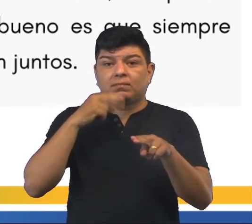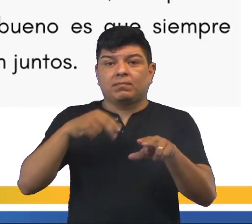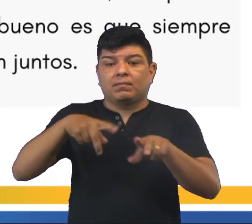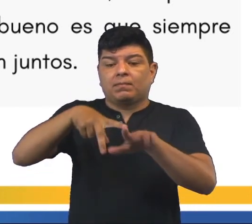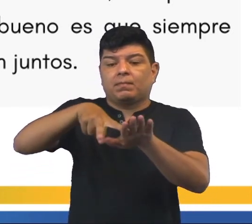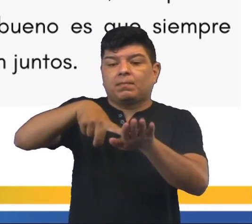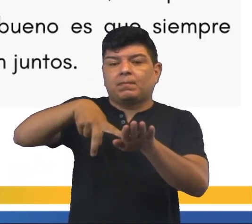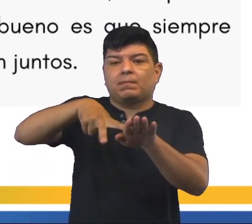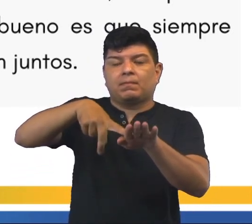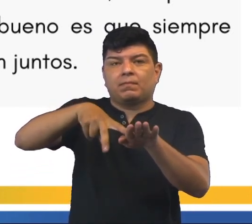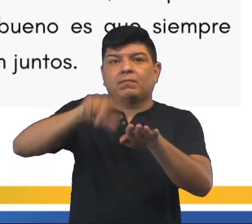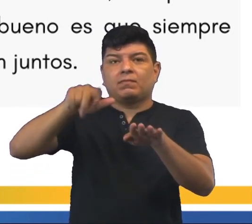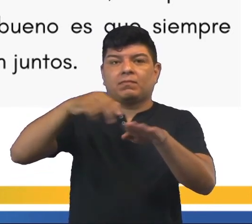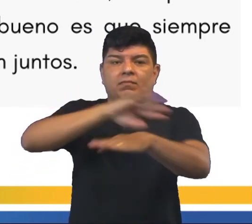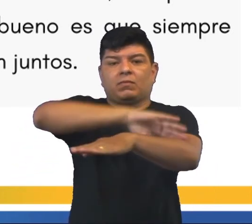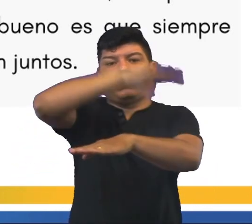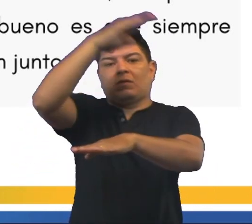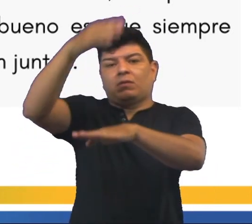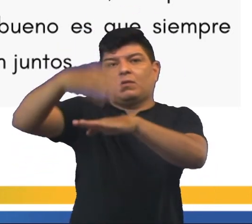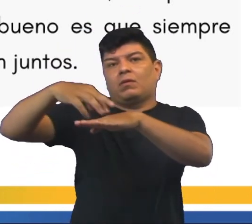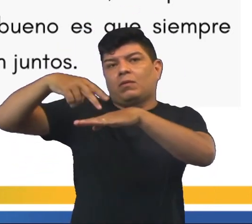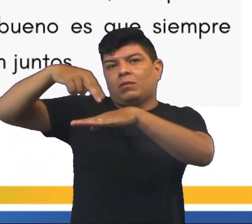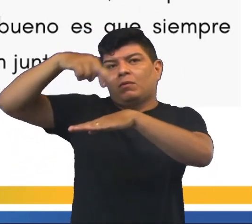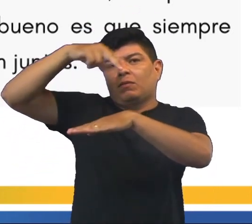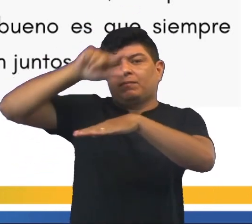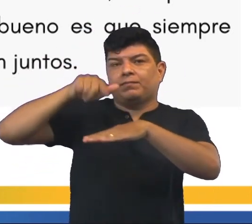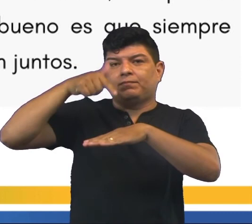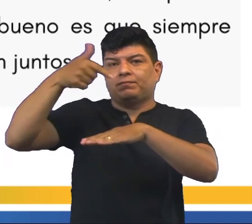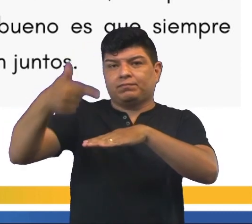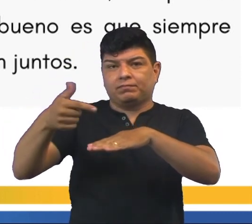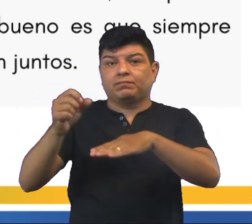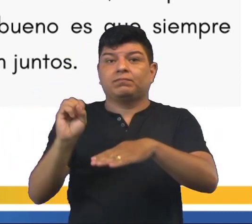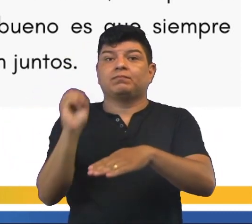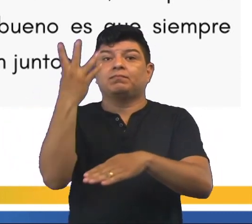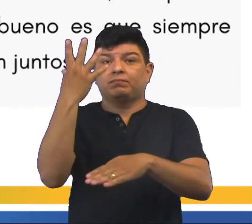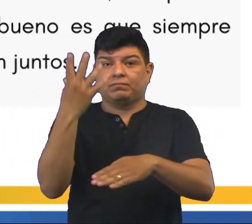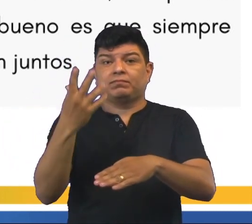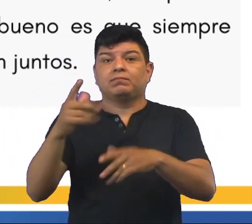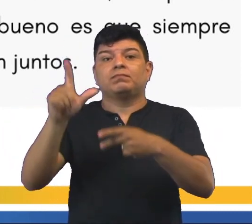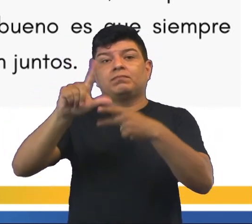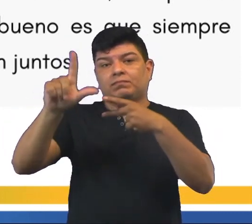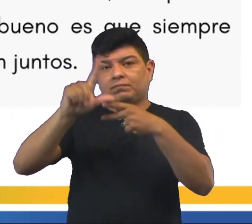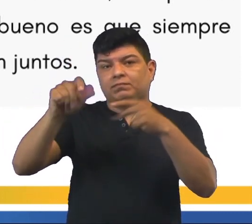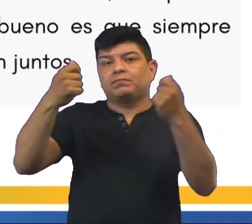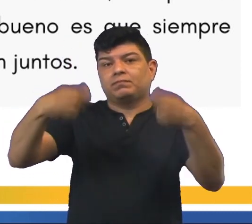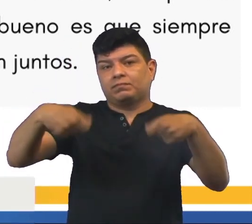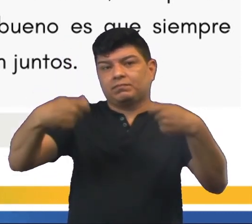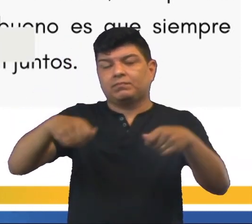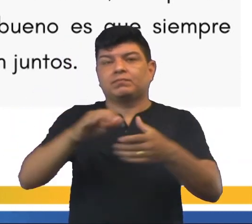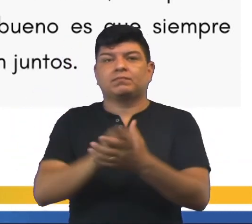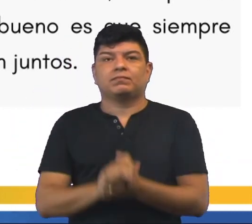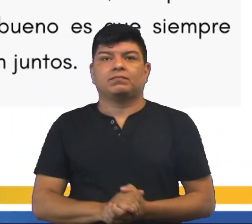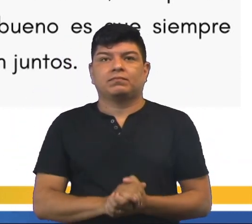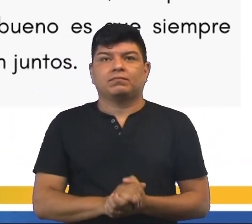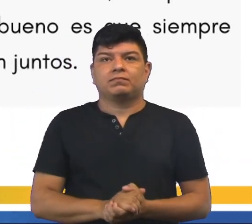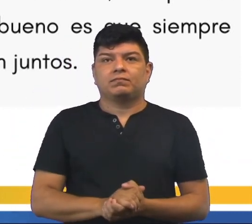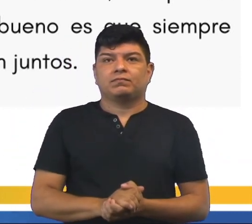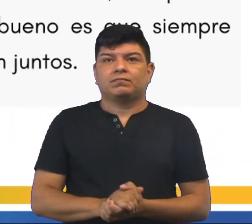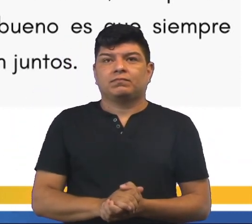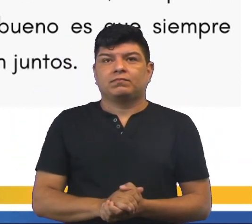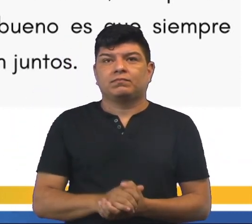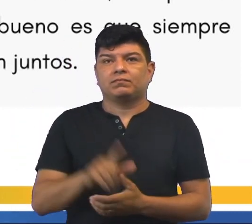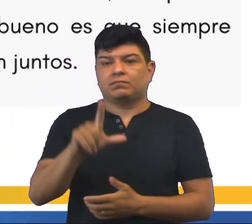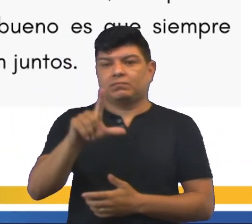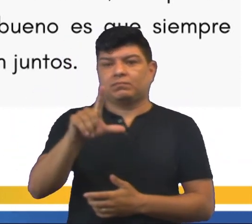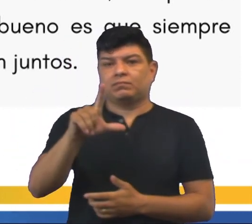ação e escalar é outra. Então, como é mais de uma ação, então tem que ser usado no plural. Los suyos ali,